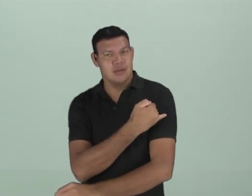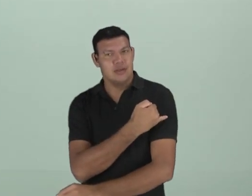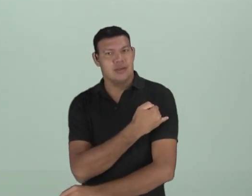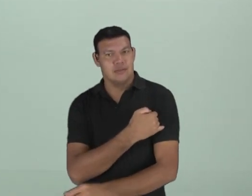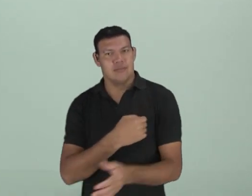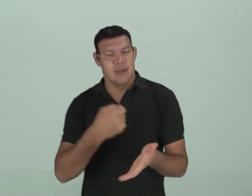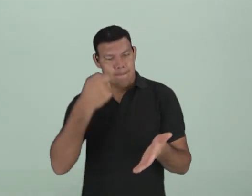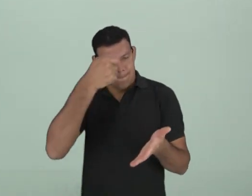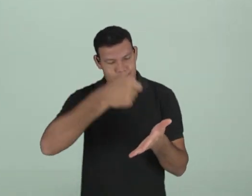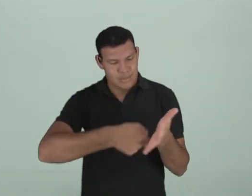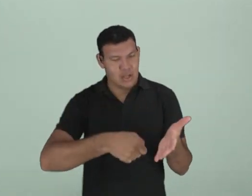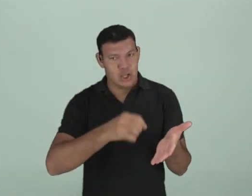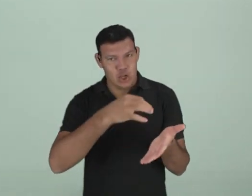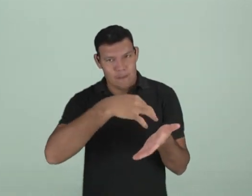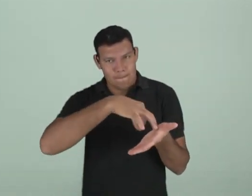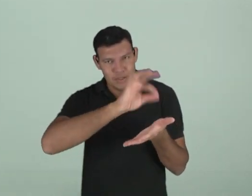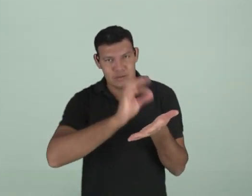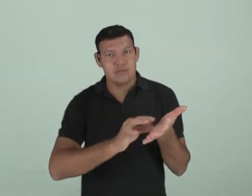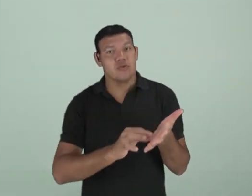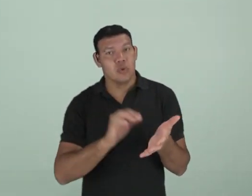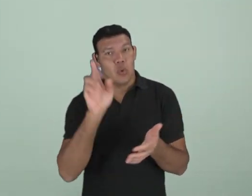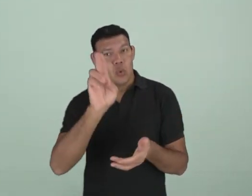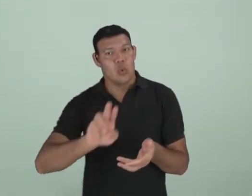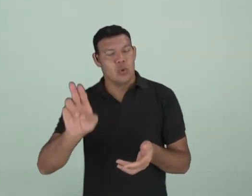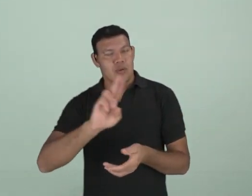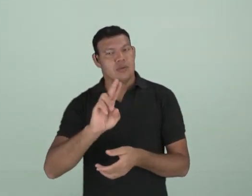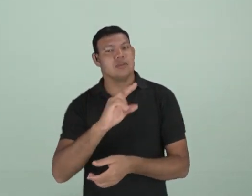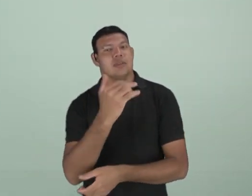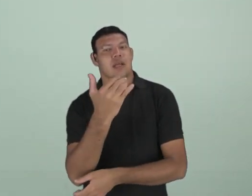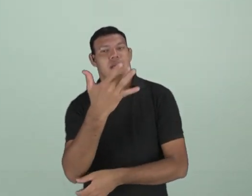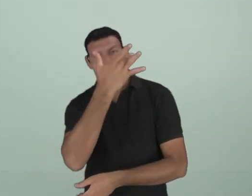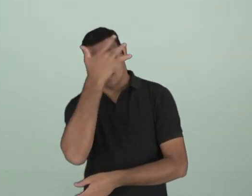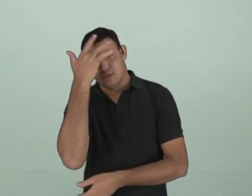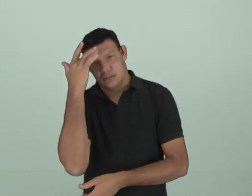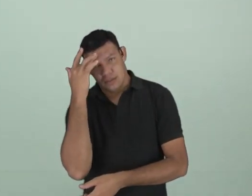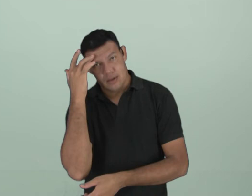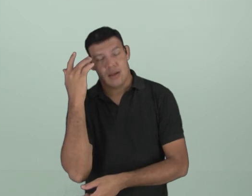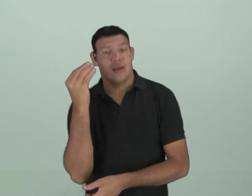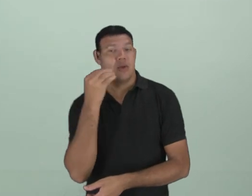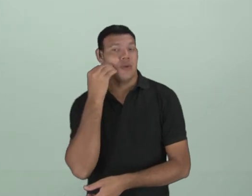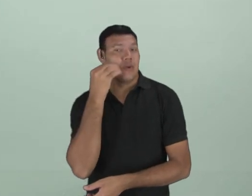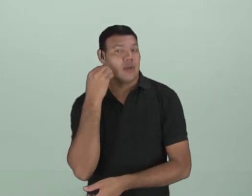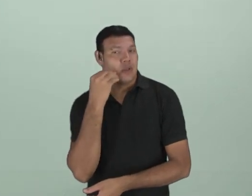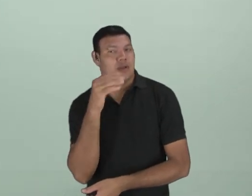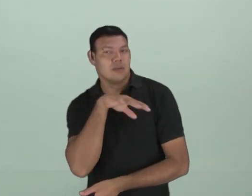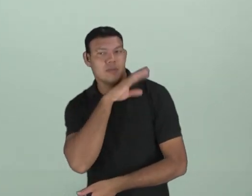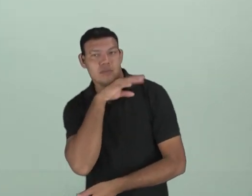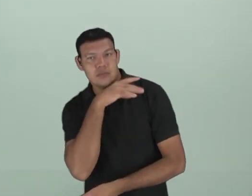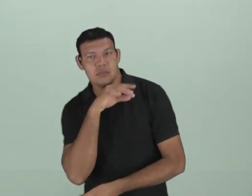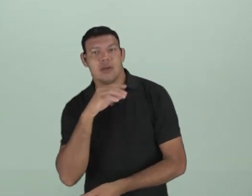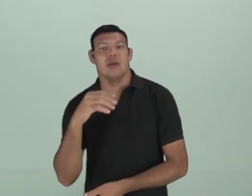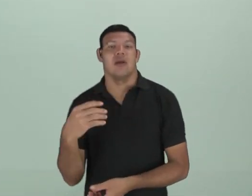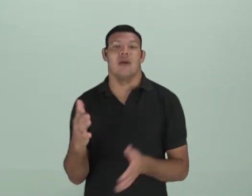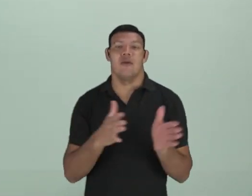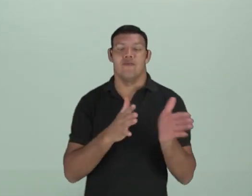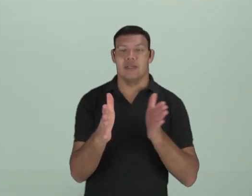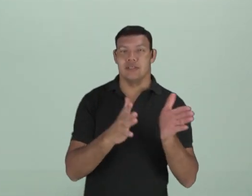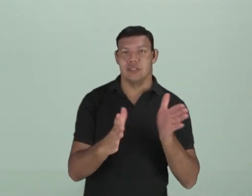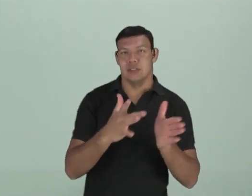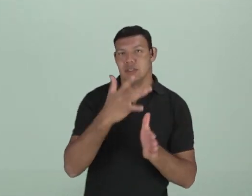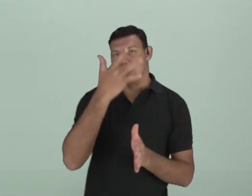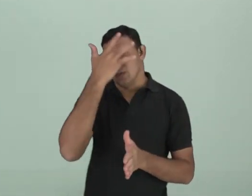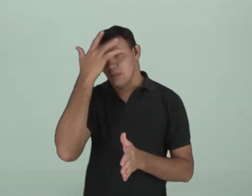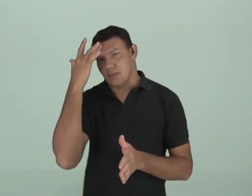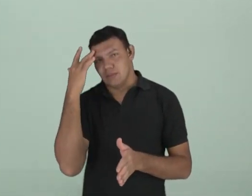vacina seja autorizada, né, para que seja utilizada nas pessoas. Você tem a fase de teste em animais, a fase de teste